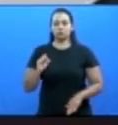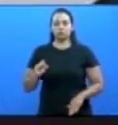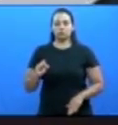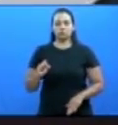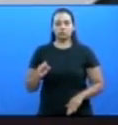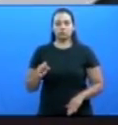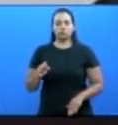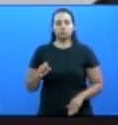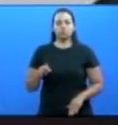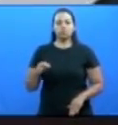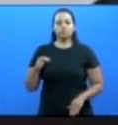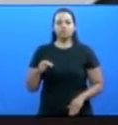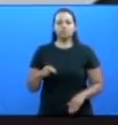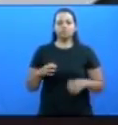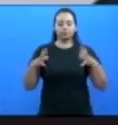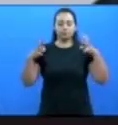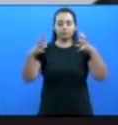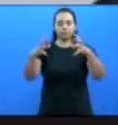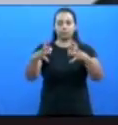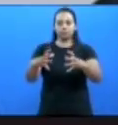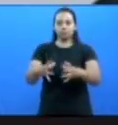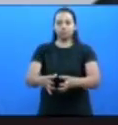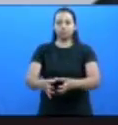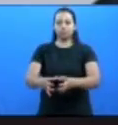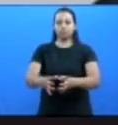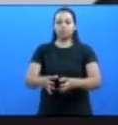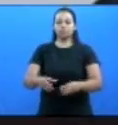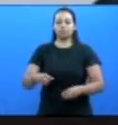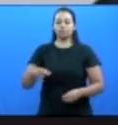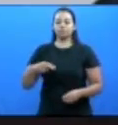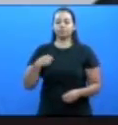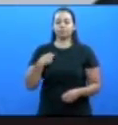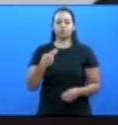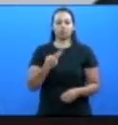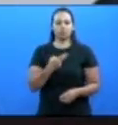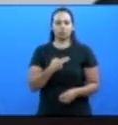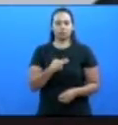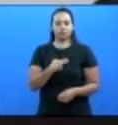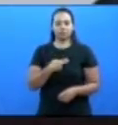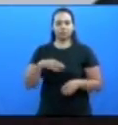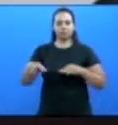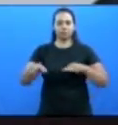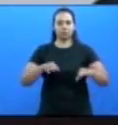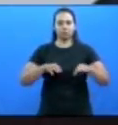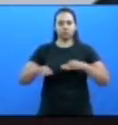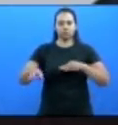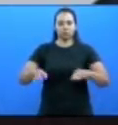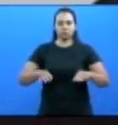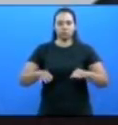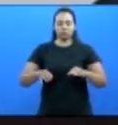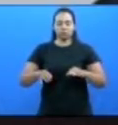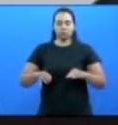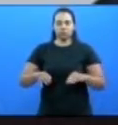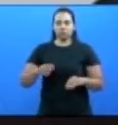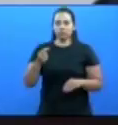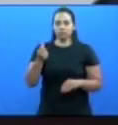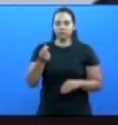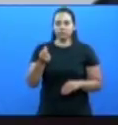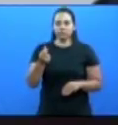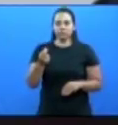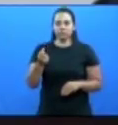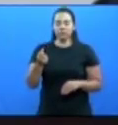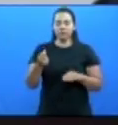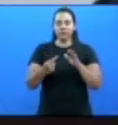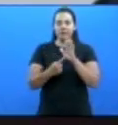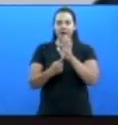votação, será o grupo das emendas apresentadas pela Comissão de Finanças e Orçamento,